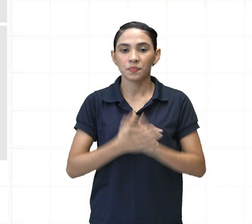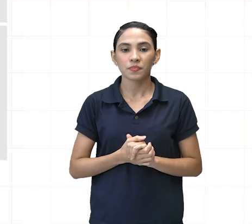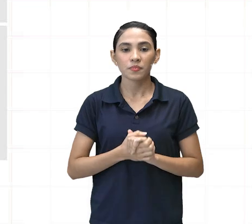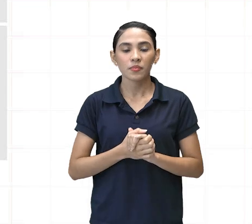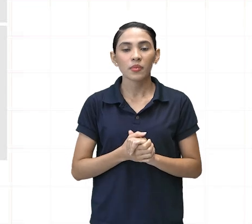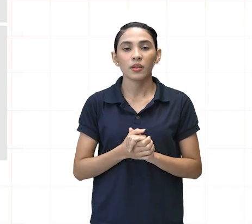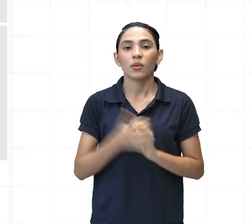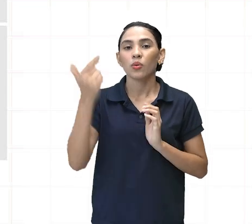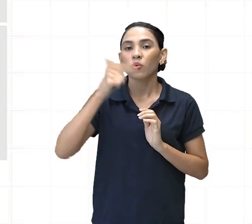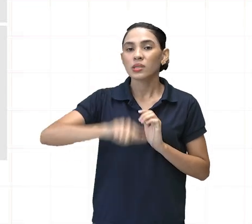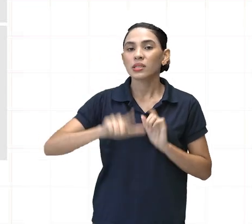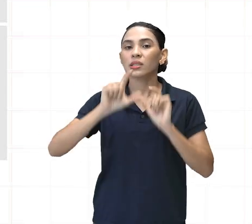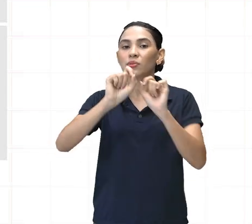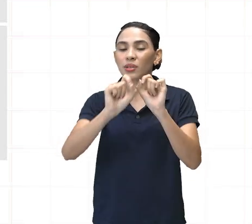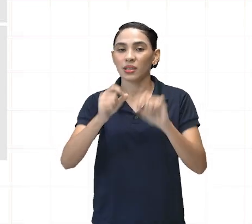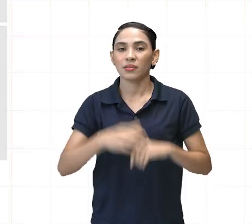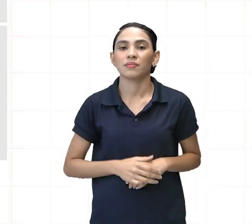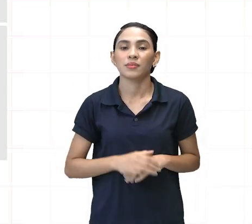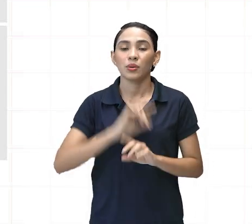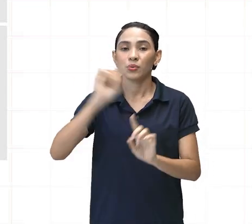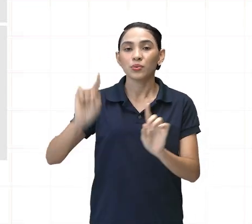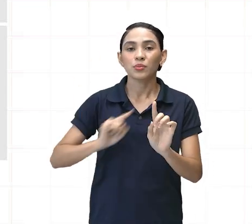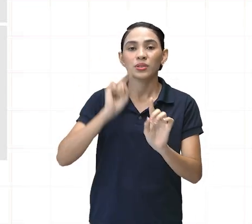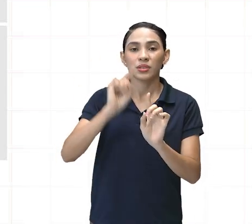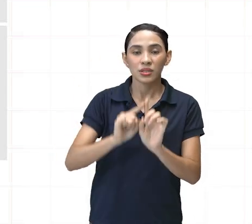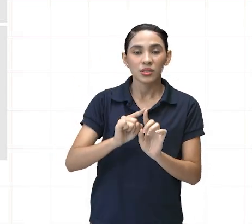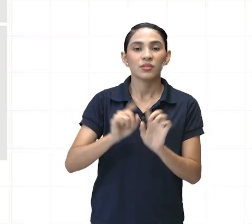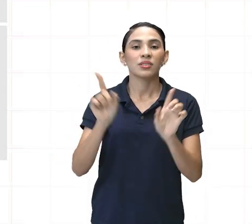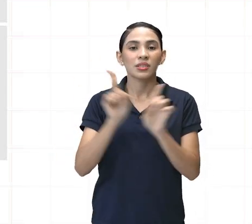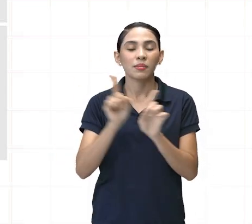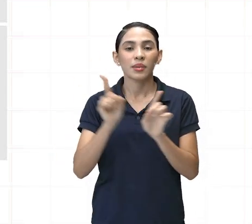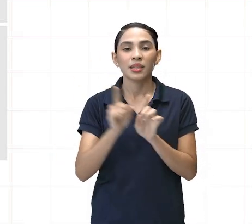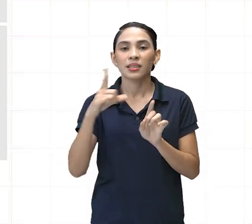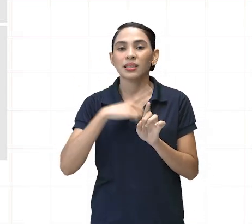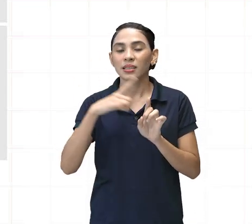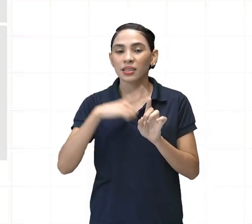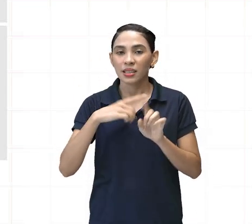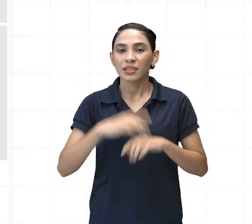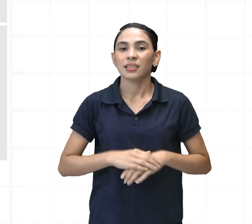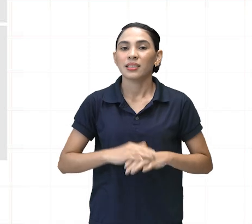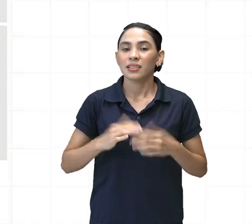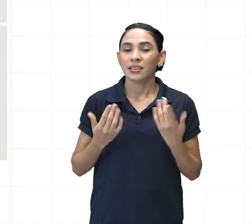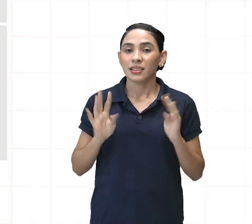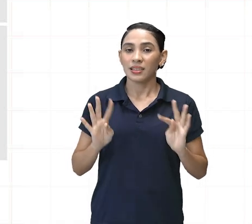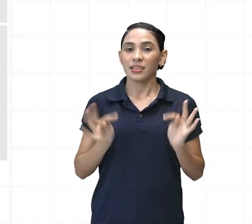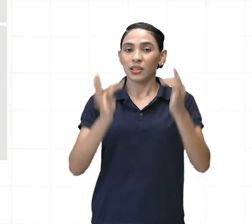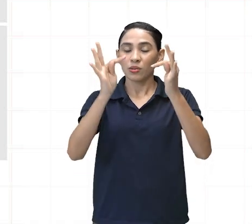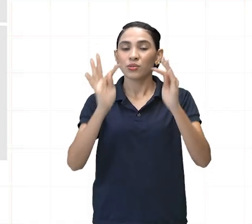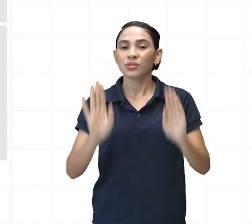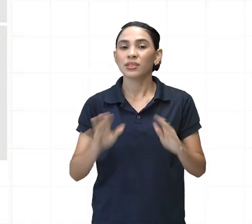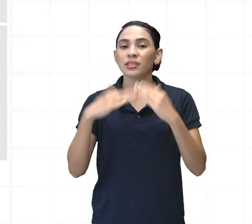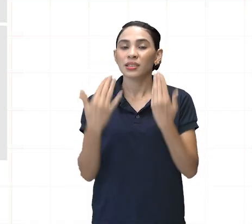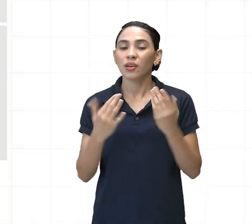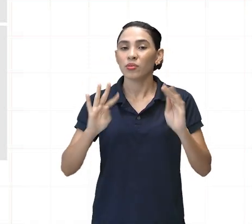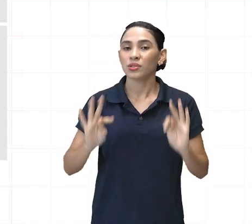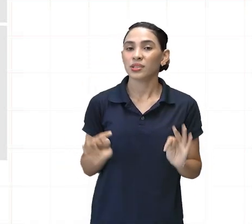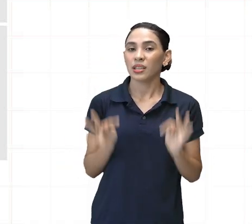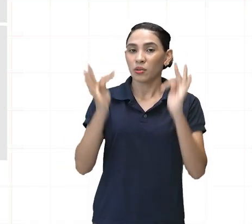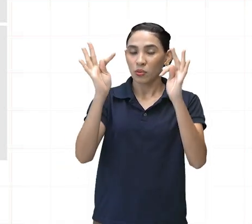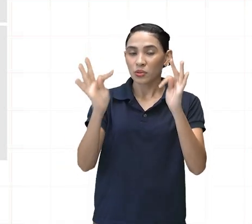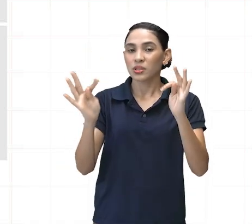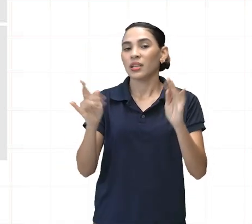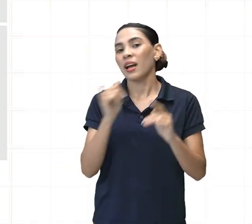tecnologia, para poder alcançar o quê? Os objetivos que se tem dessa tecnologia. Então, as